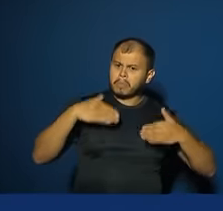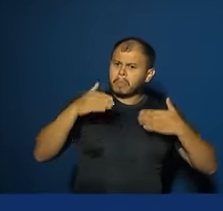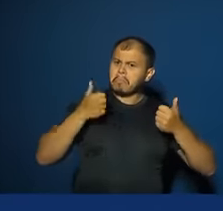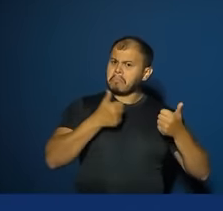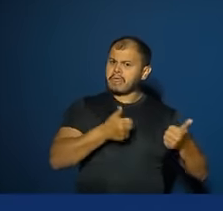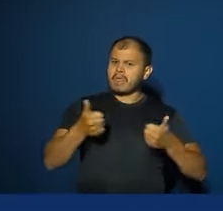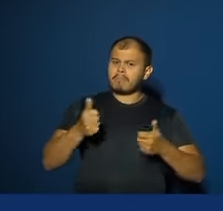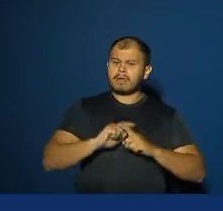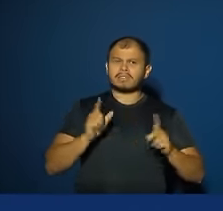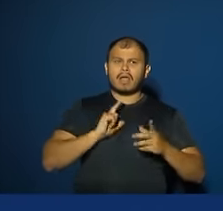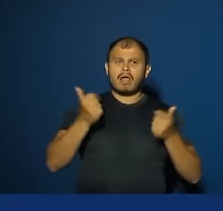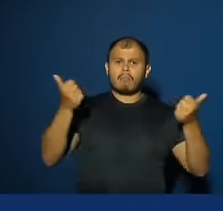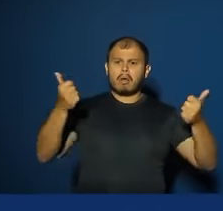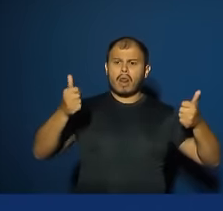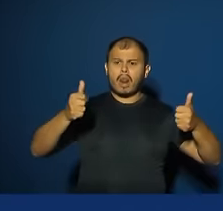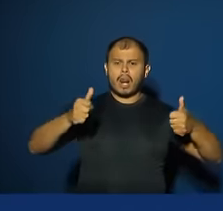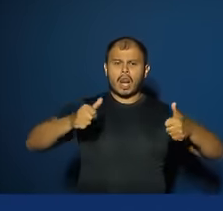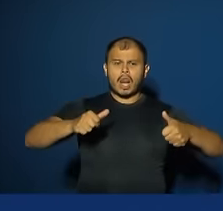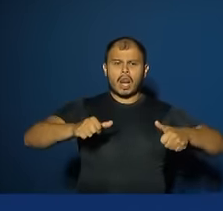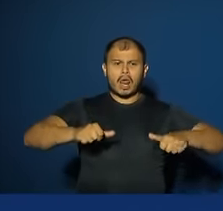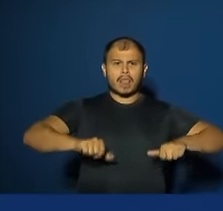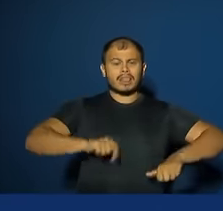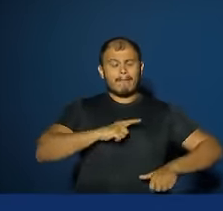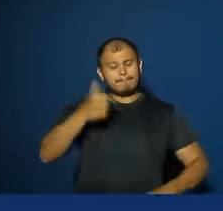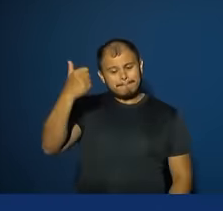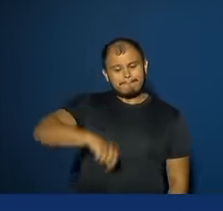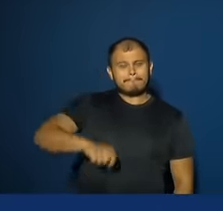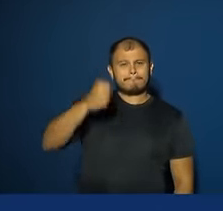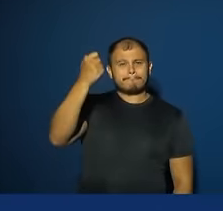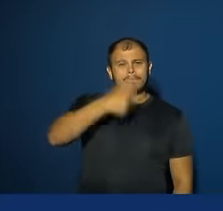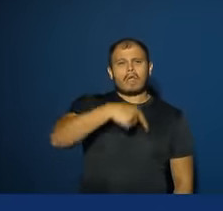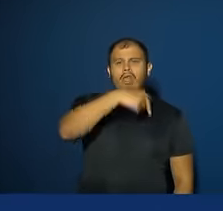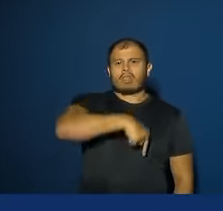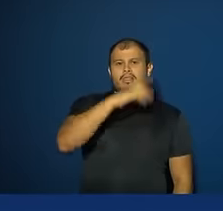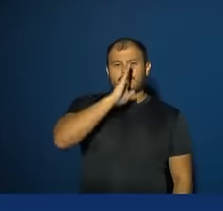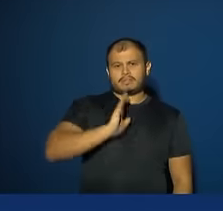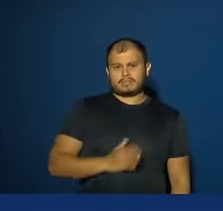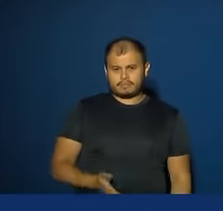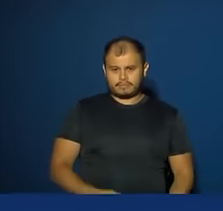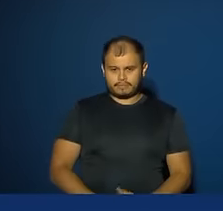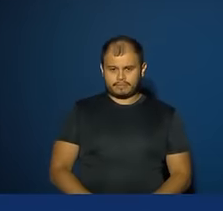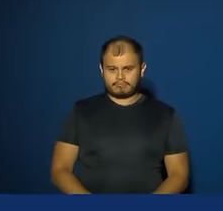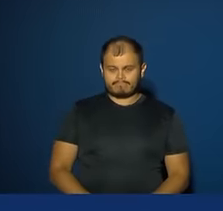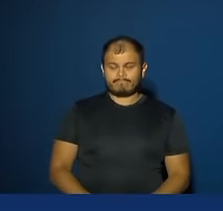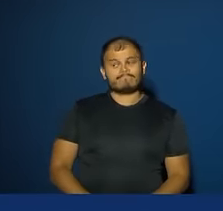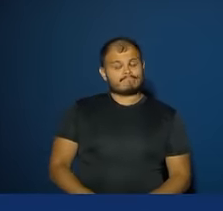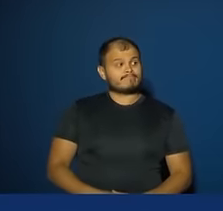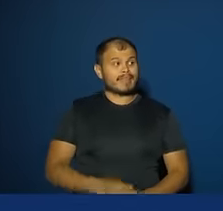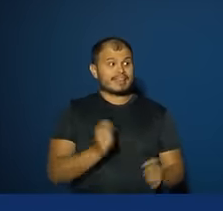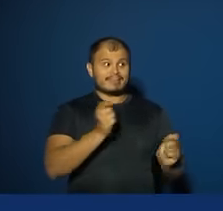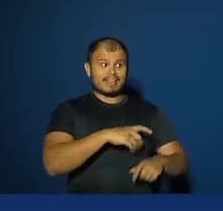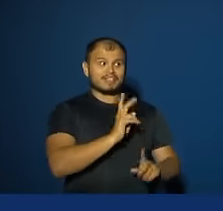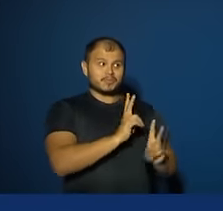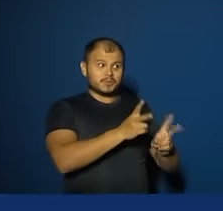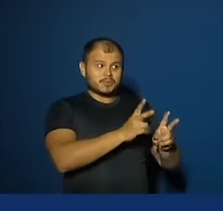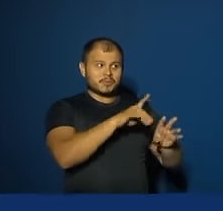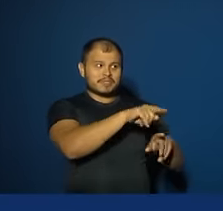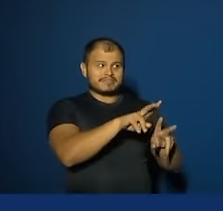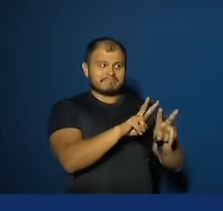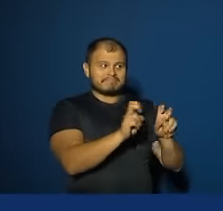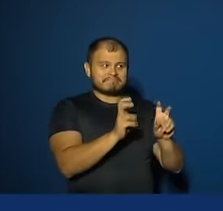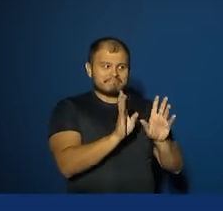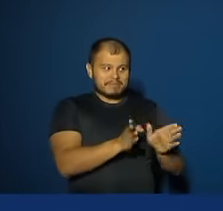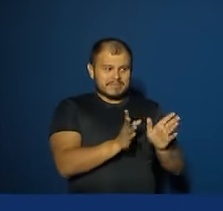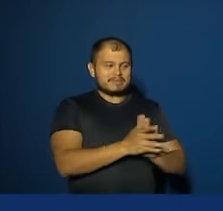para um país que tá se tornando mais pobre do que o nosso a gente podia prosseguir a André que é fascinante a questão da